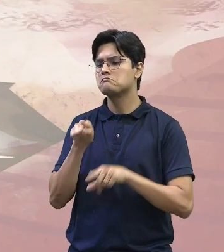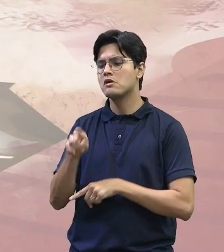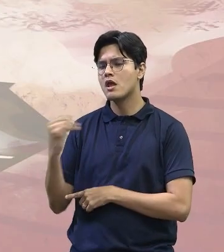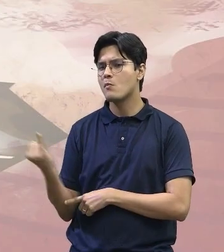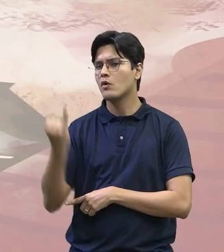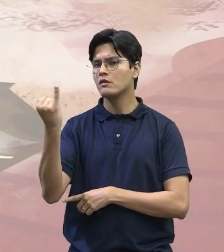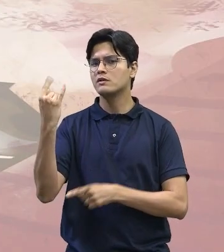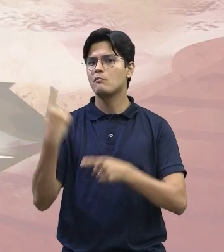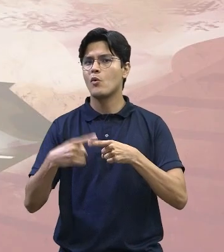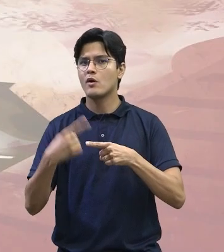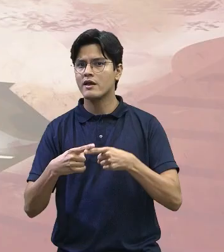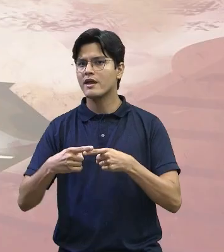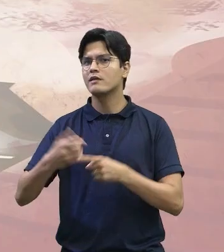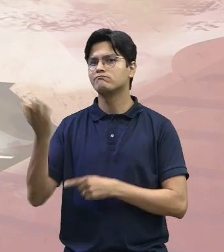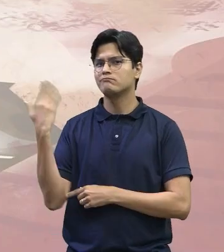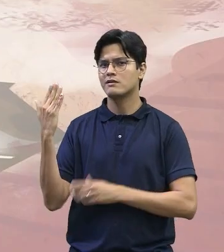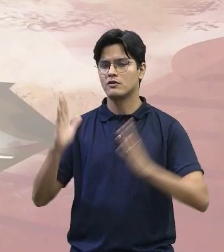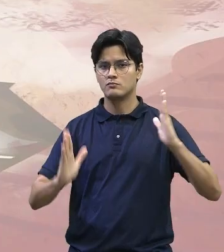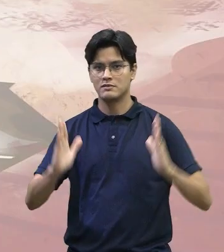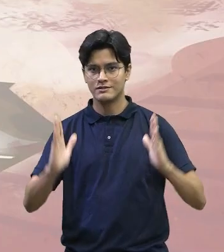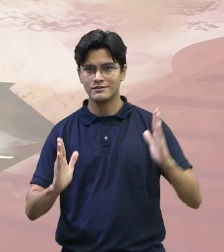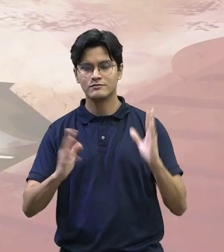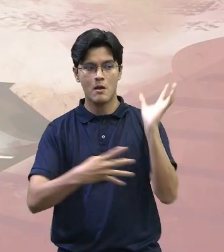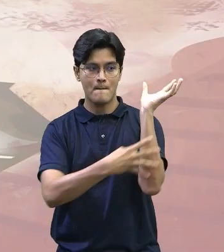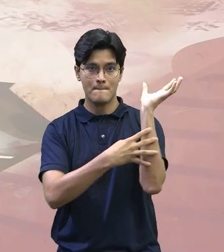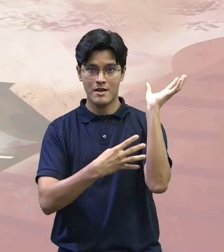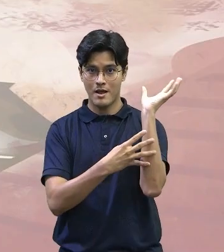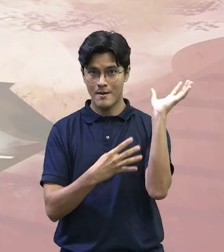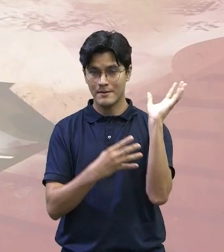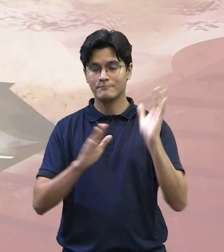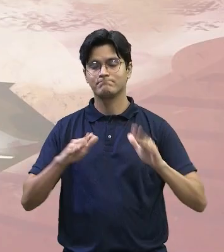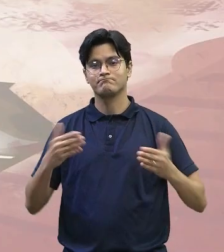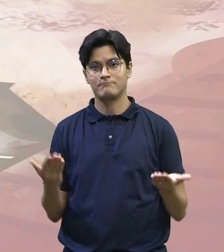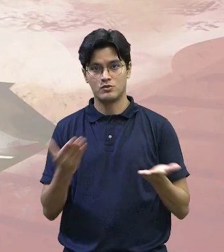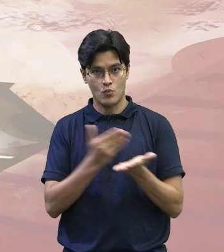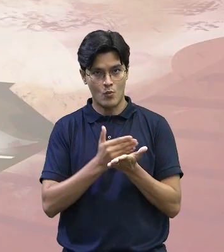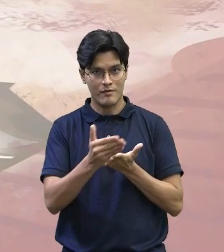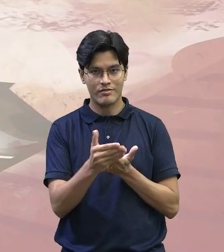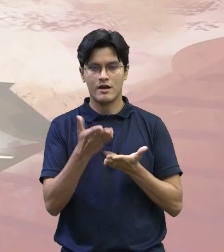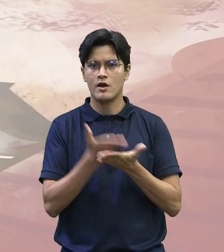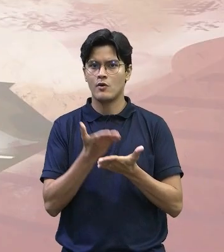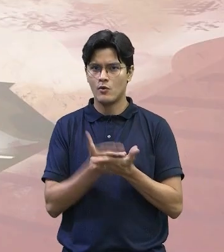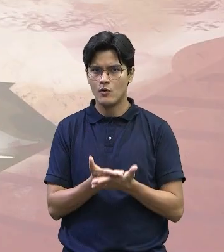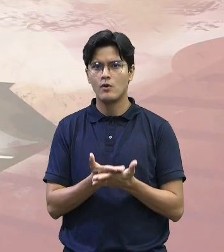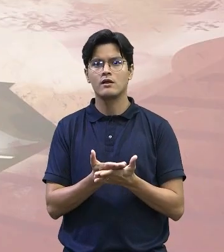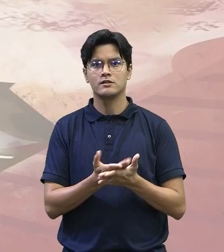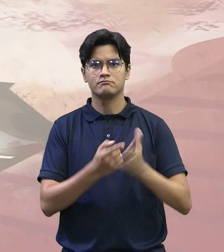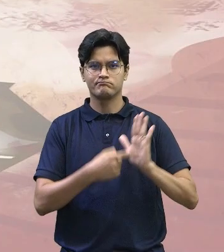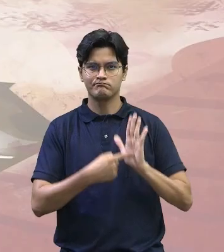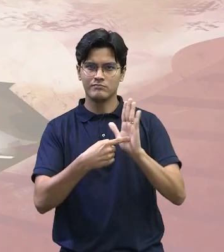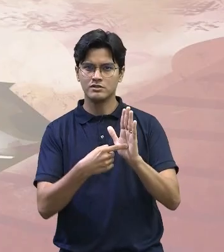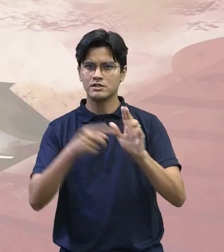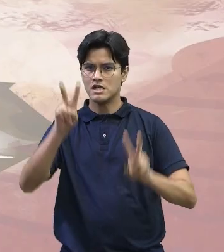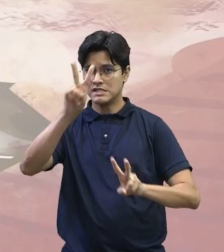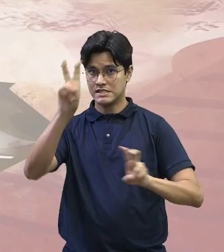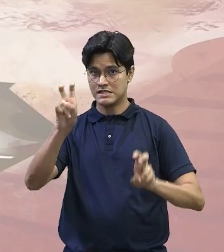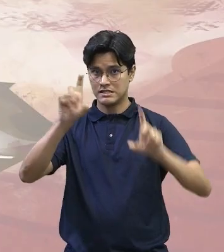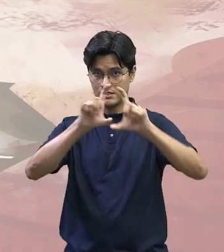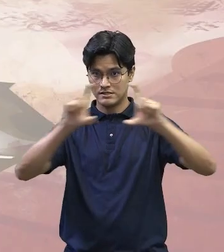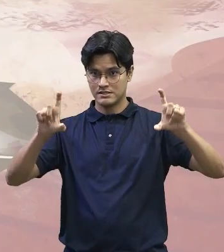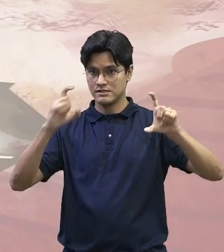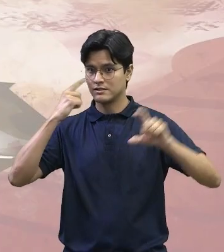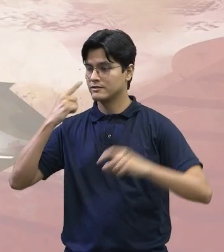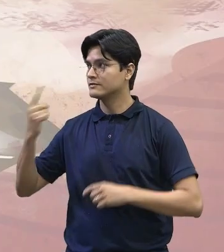da borracha. Mas, para começar a nossa aula, eu trouxe aqui uma citação para vocês que vai nos ajudar a compreender esse